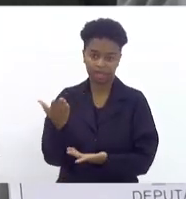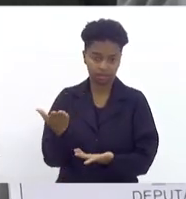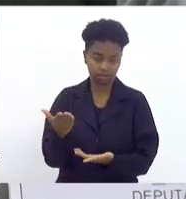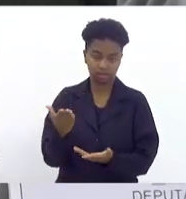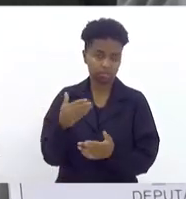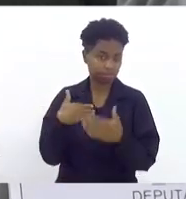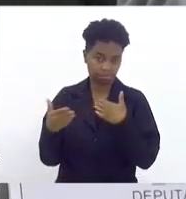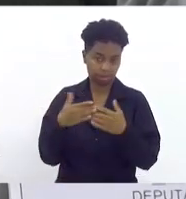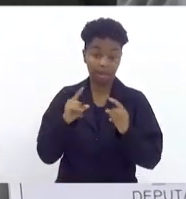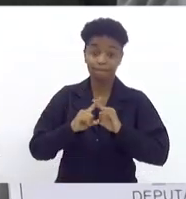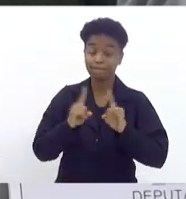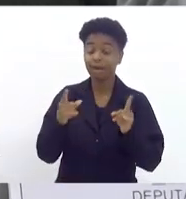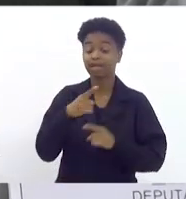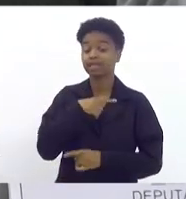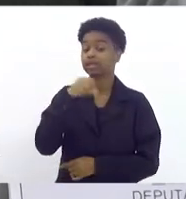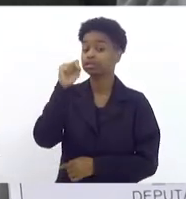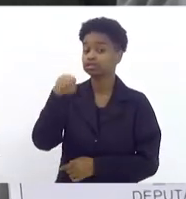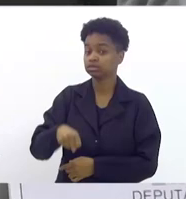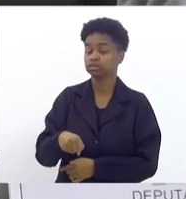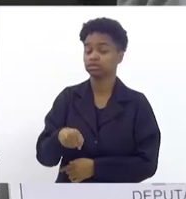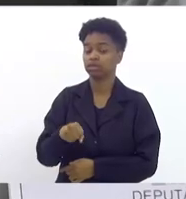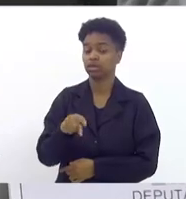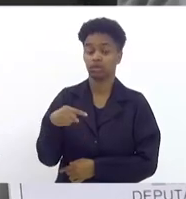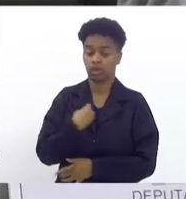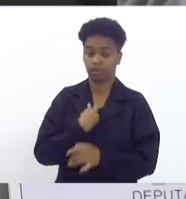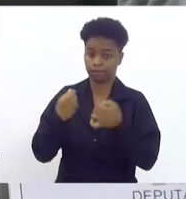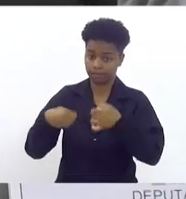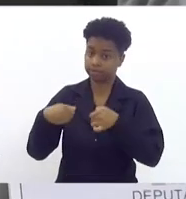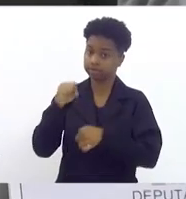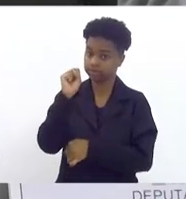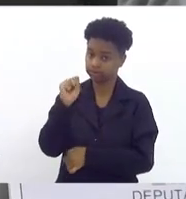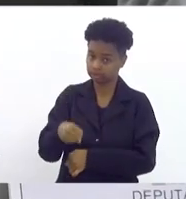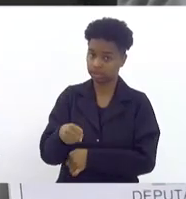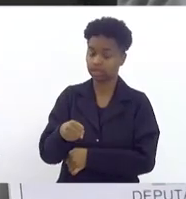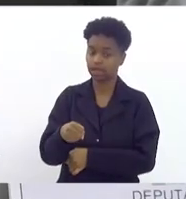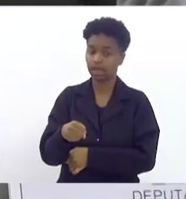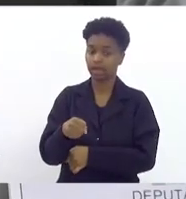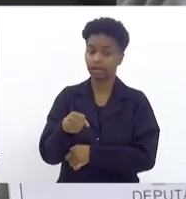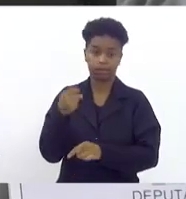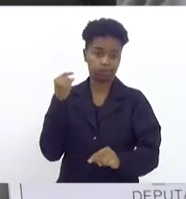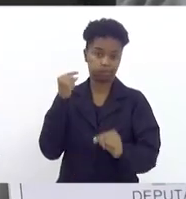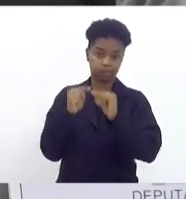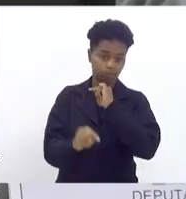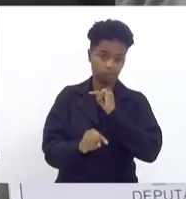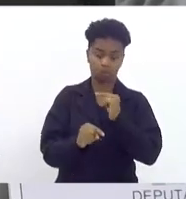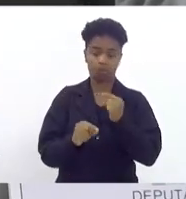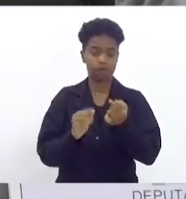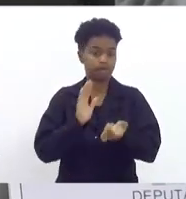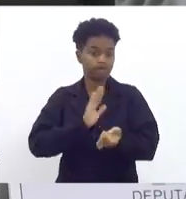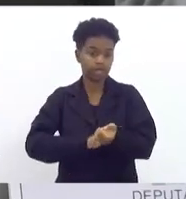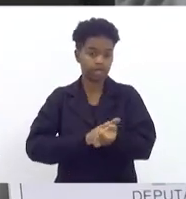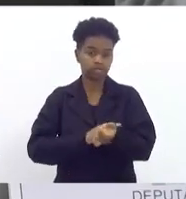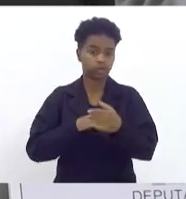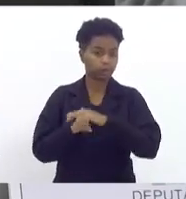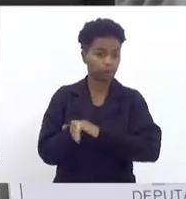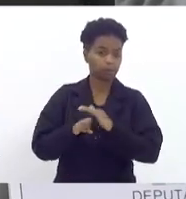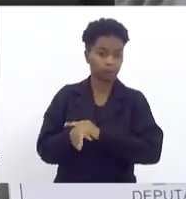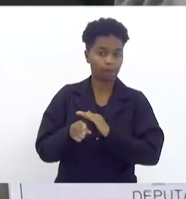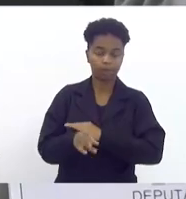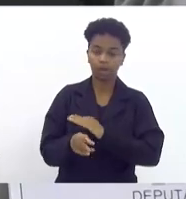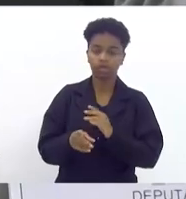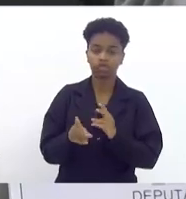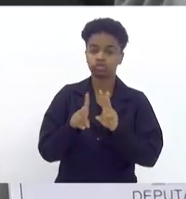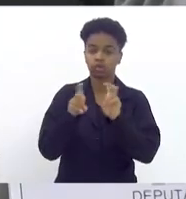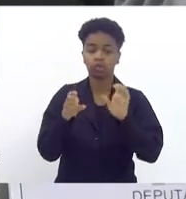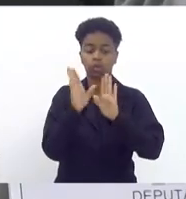for, nós temos, sim, que enfrentar o vício material, né, que diz respeito ao conteúdo da